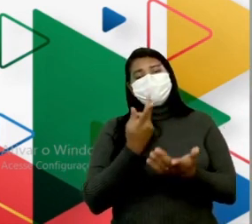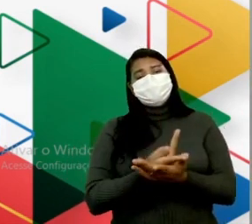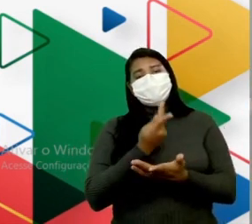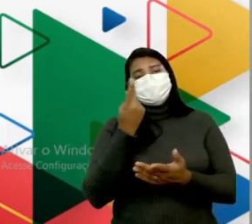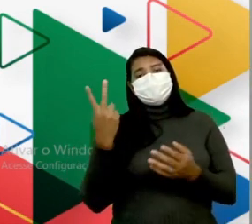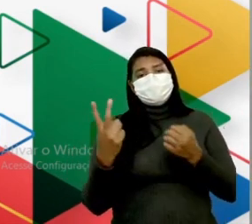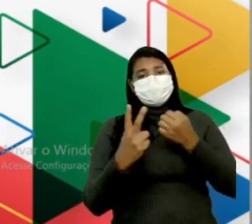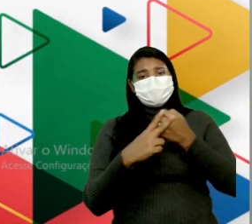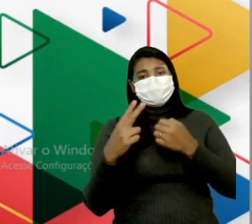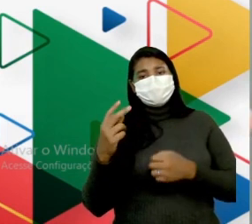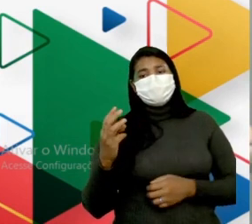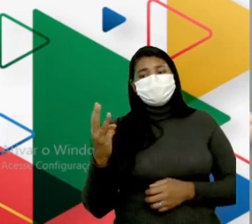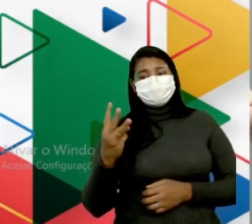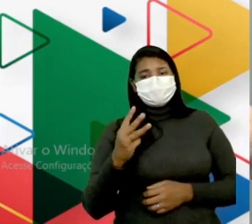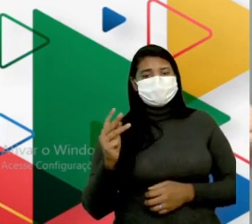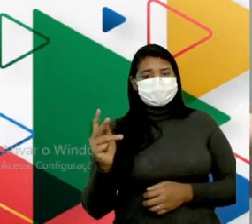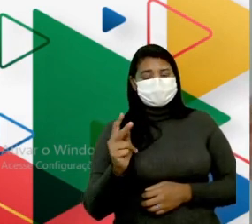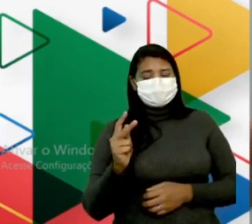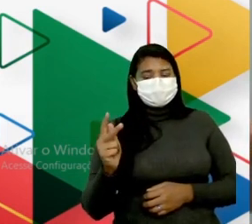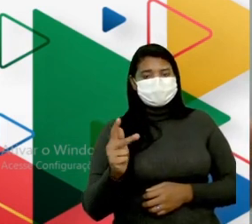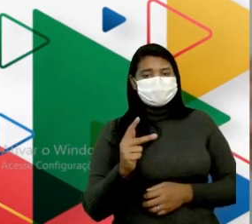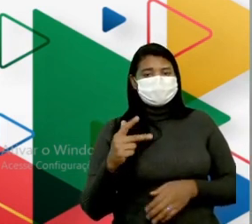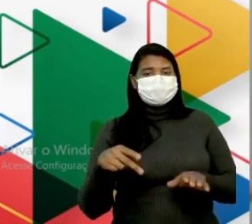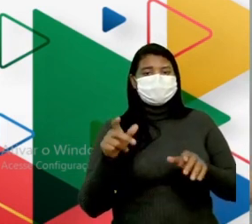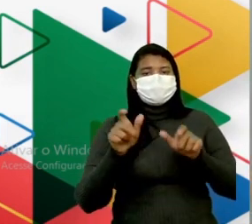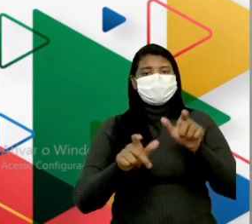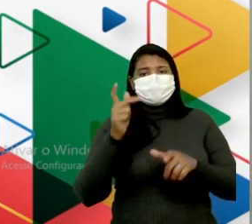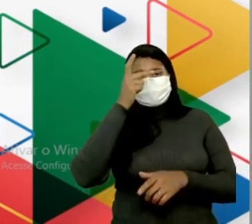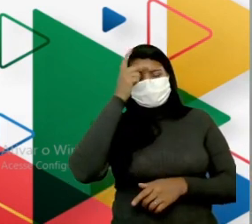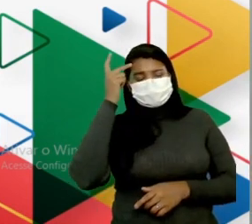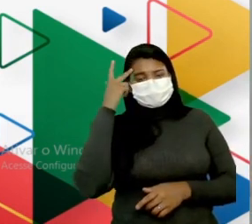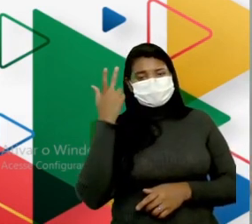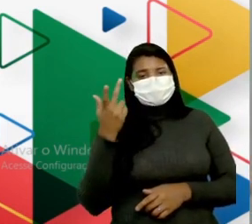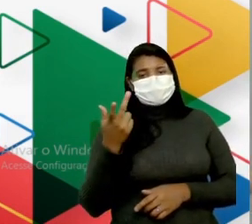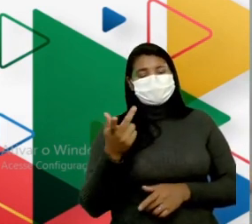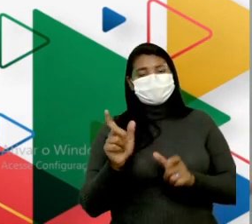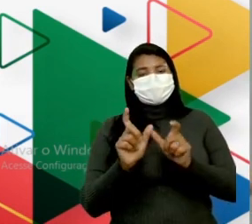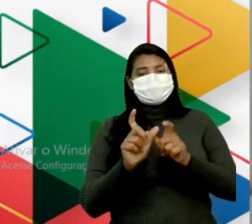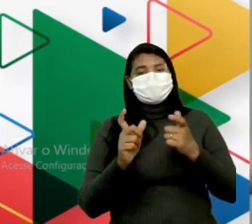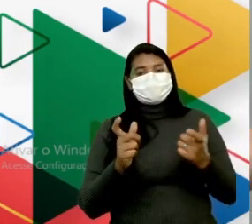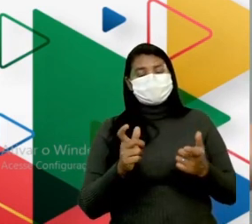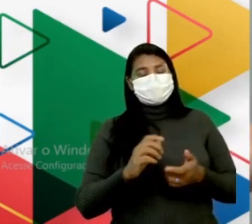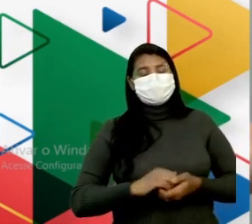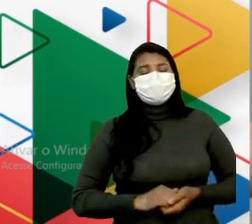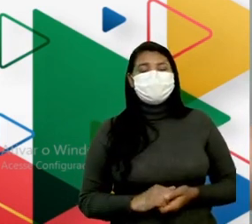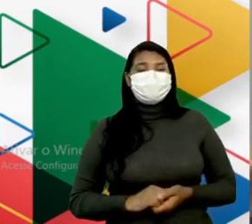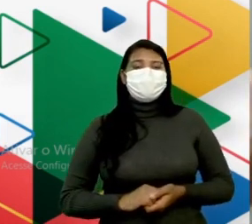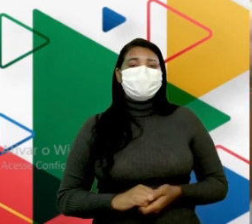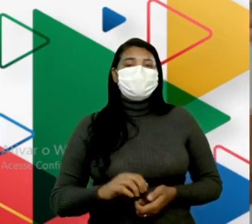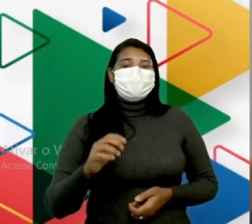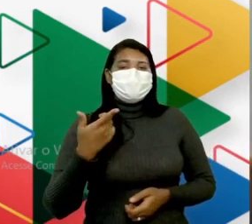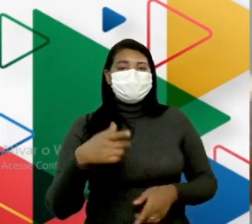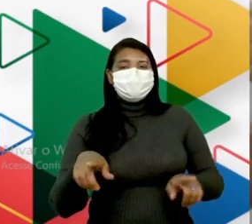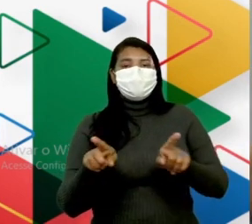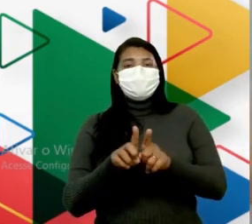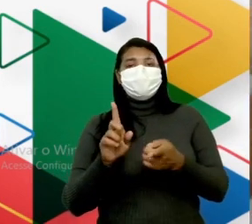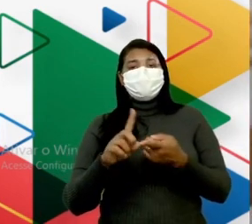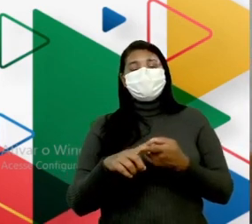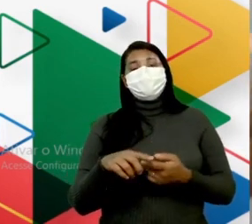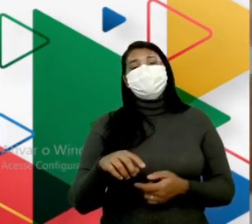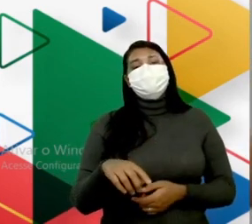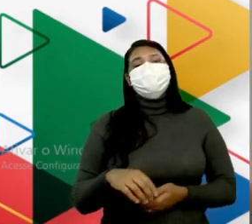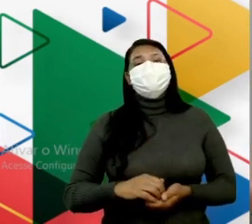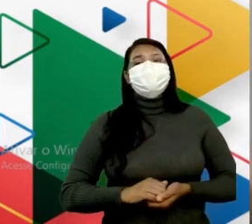verbo estiver na terceira pessoa do singular. He, she, it. Não foi nenhuma, foi I,